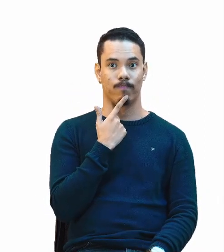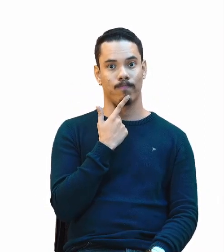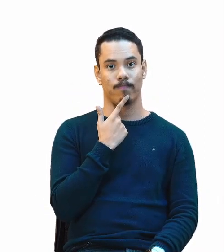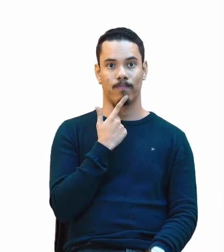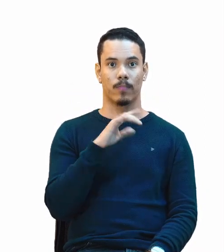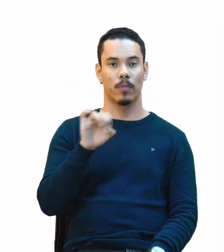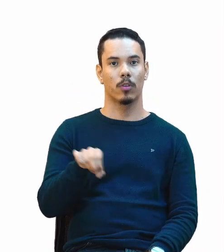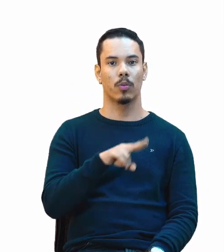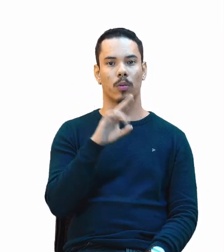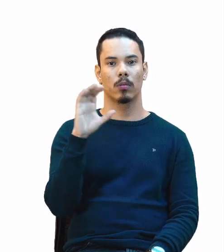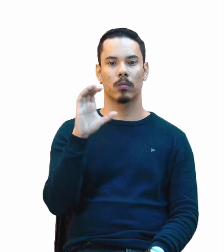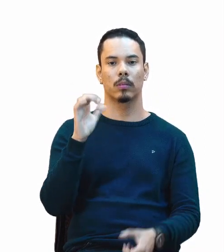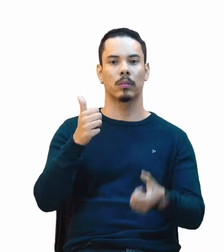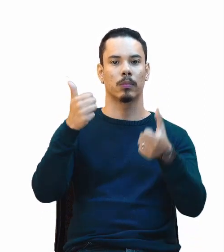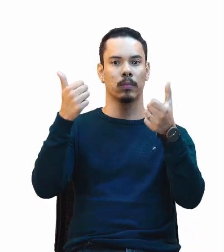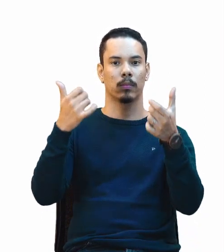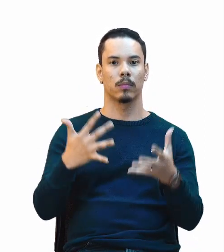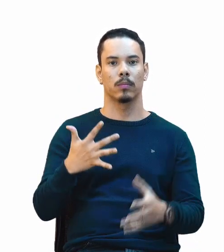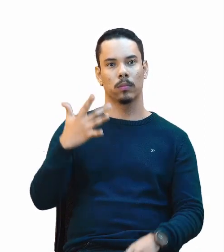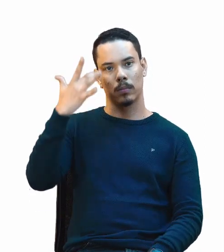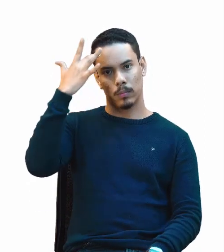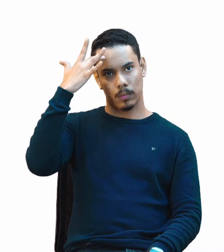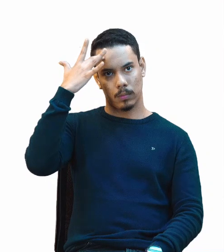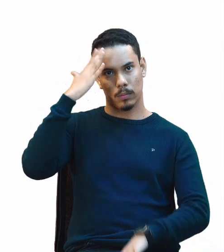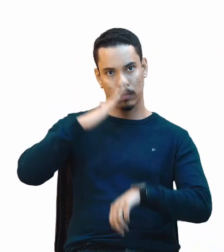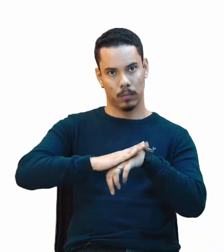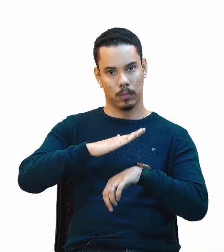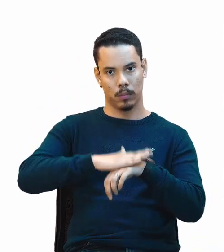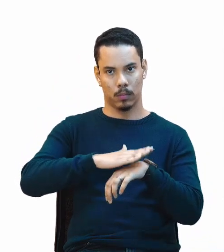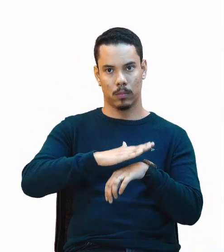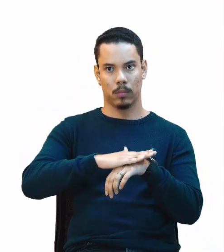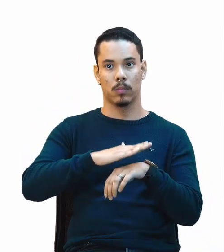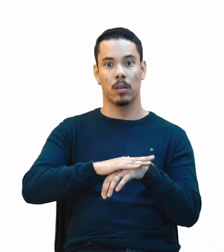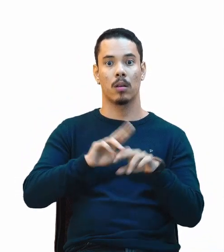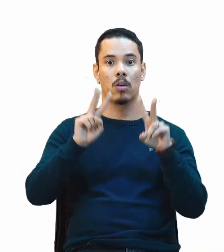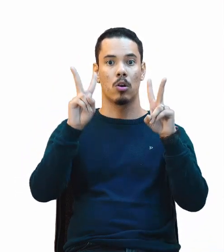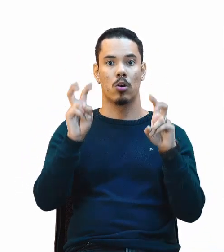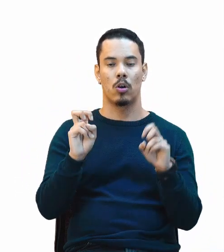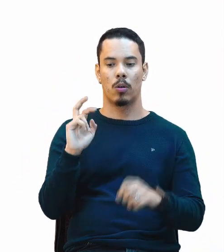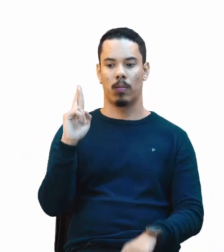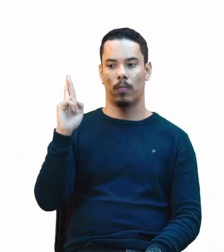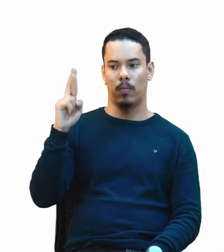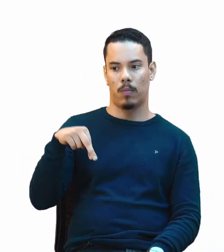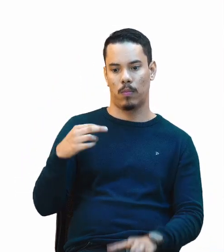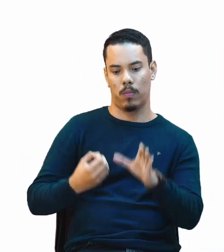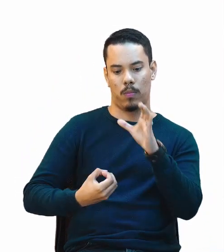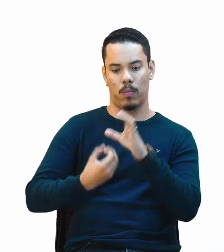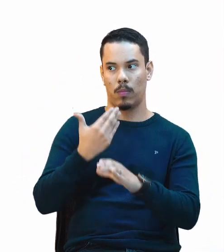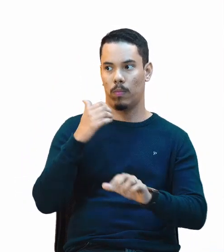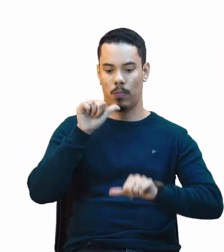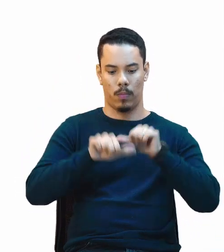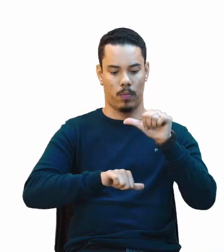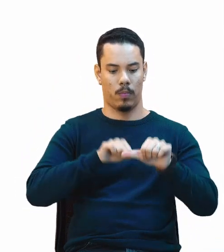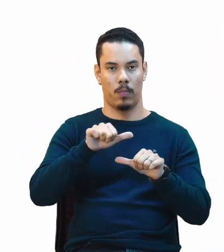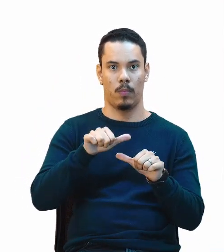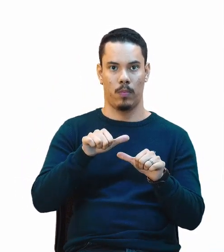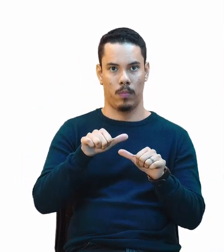C, explicação racional, né, da razão sobre a origem e a transformação da